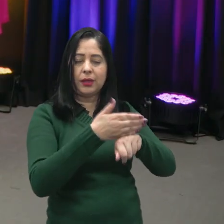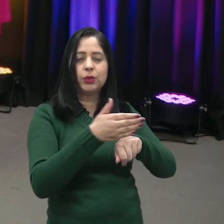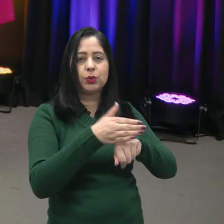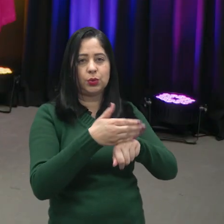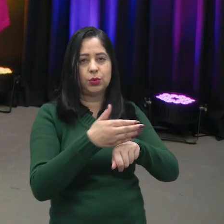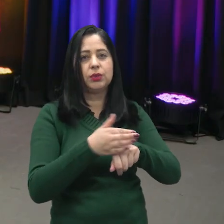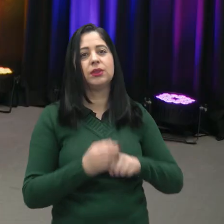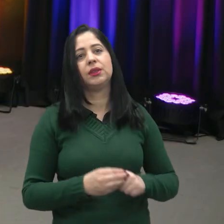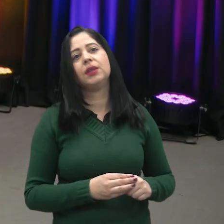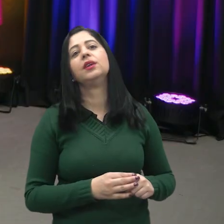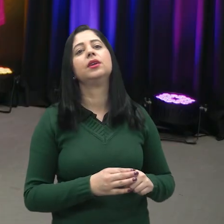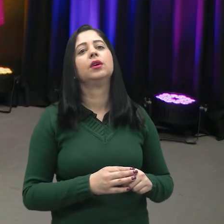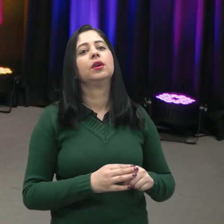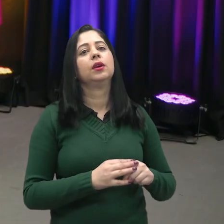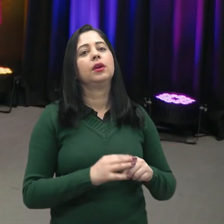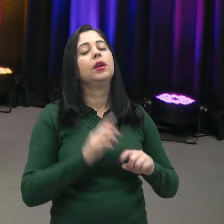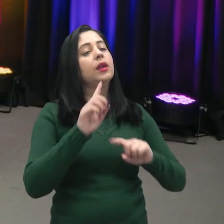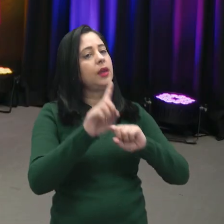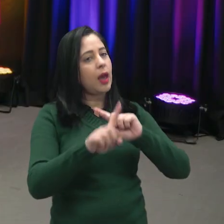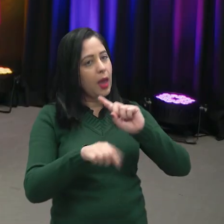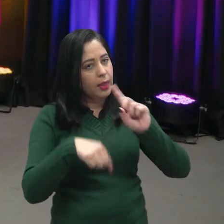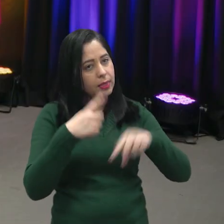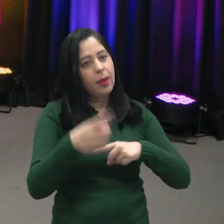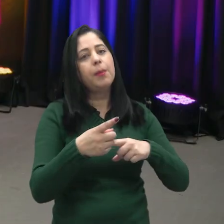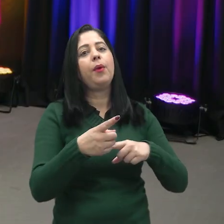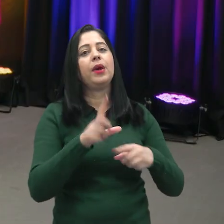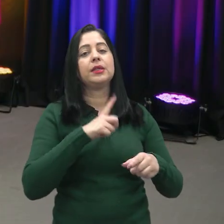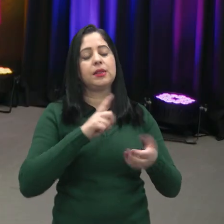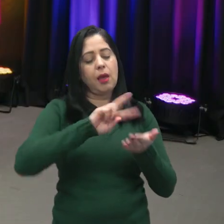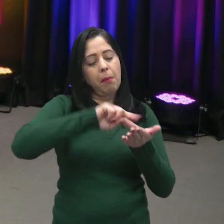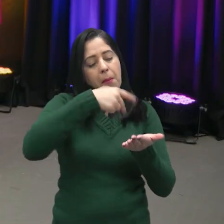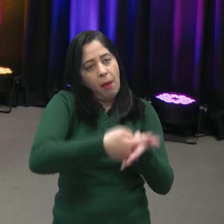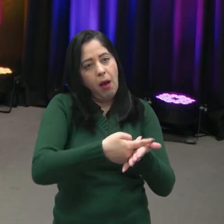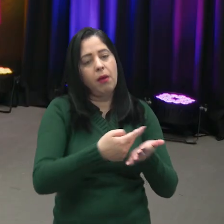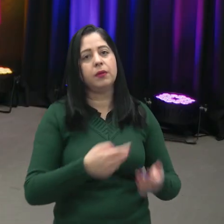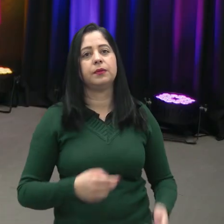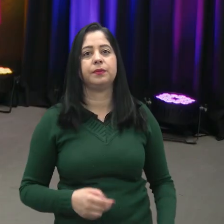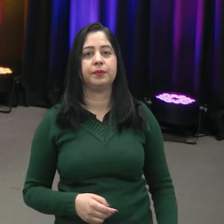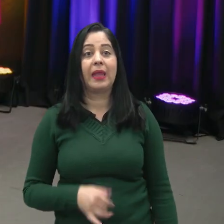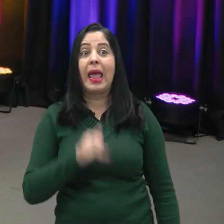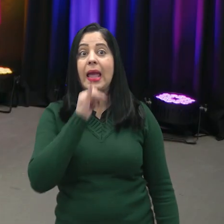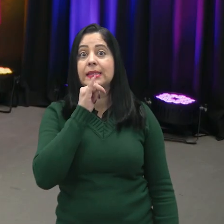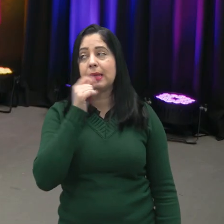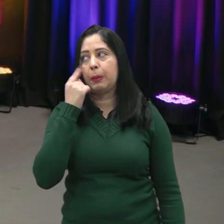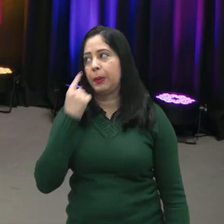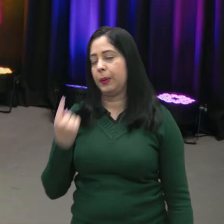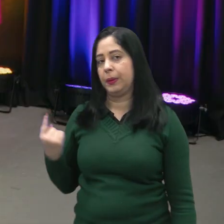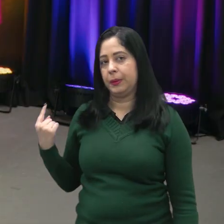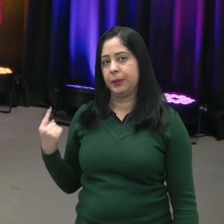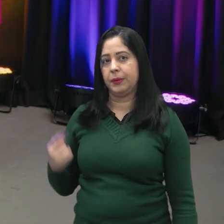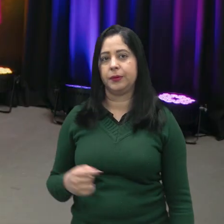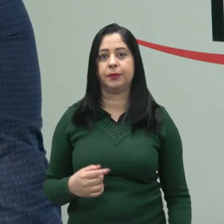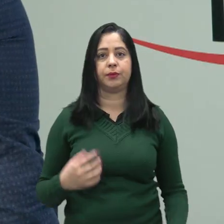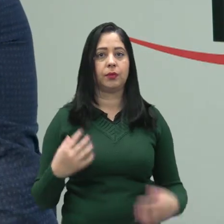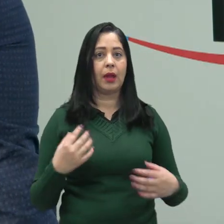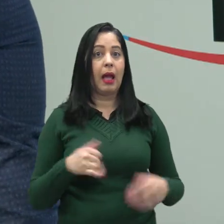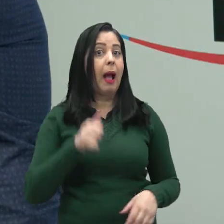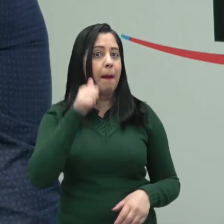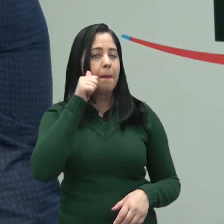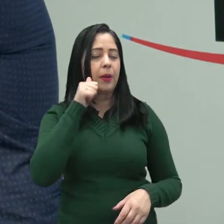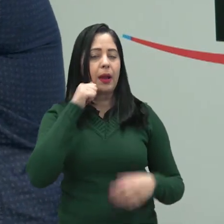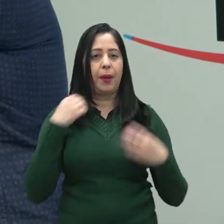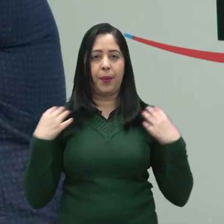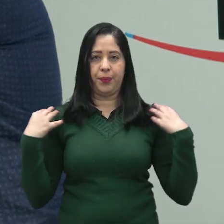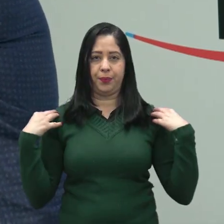se ele segurar meu ombro de frente, né? Mulher também, pode acontecer isso numa situação de rua. Vem segurar aqui para chacoalhar, para jogar no